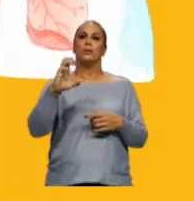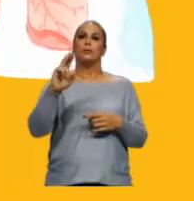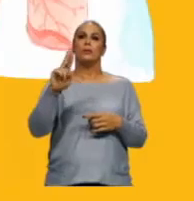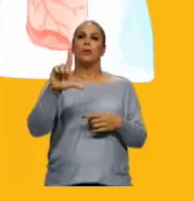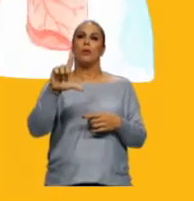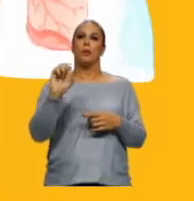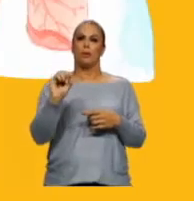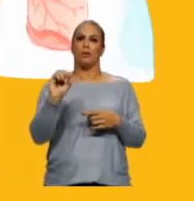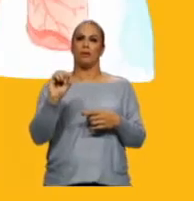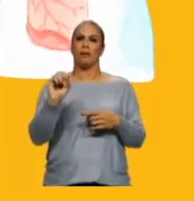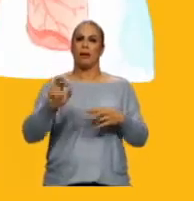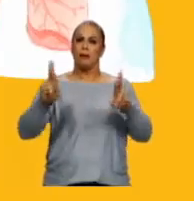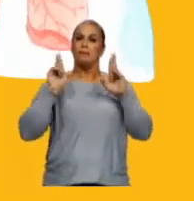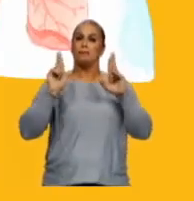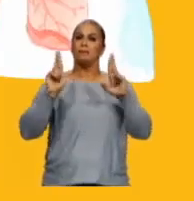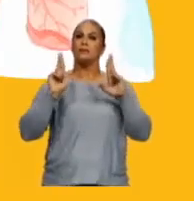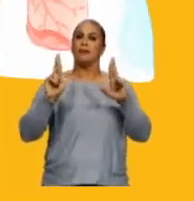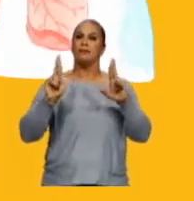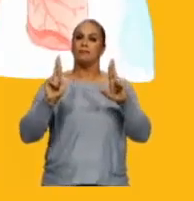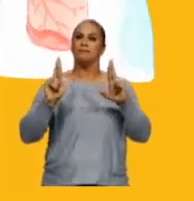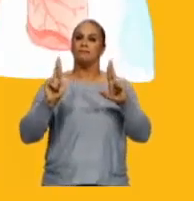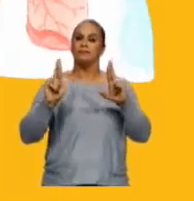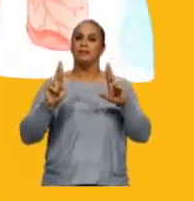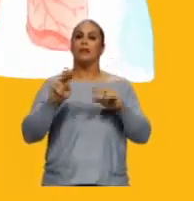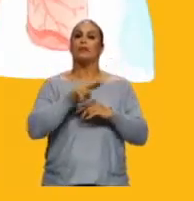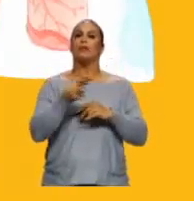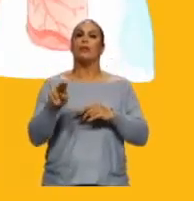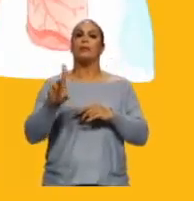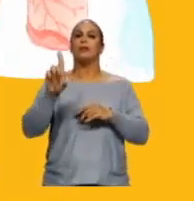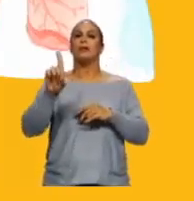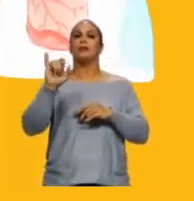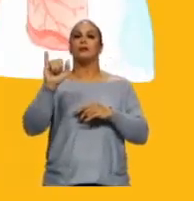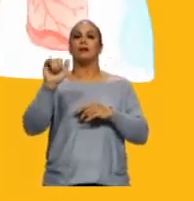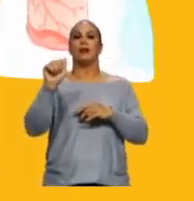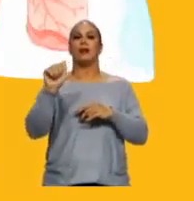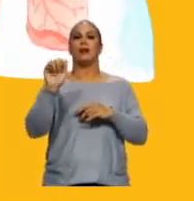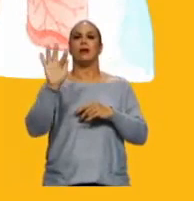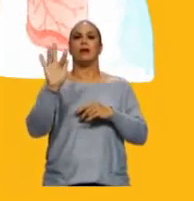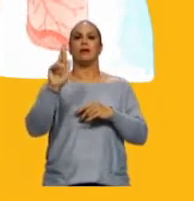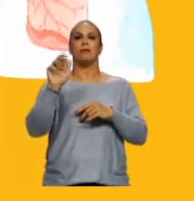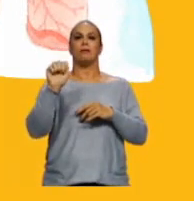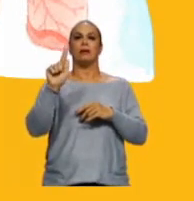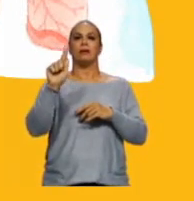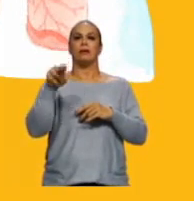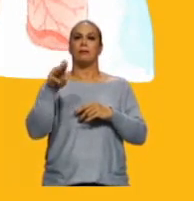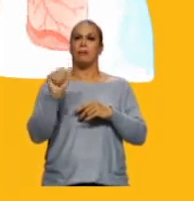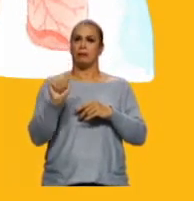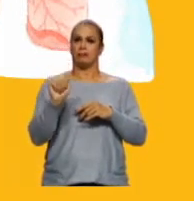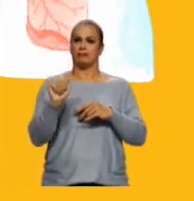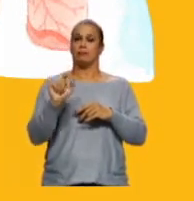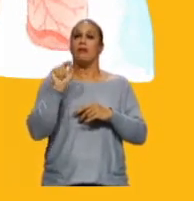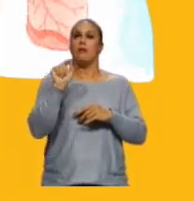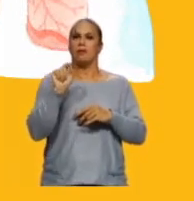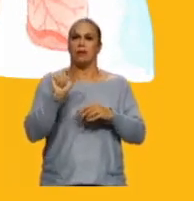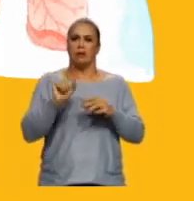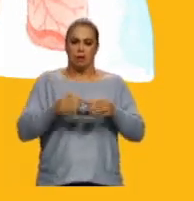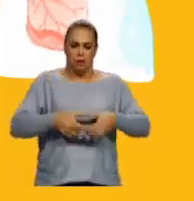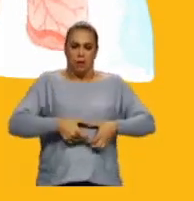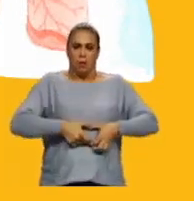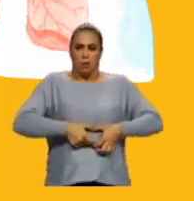diafragma. O diafragma é um músculo que está bem próximo entre